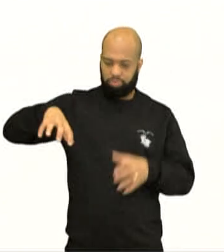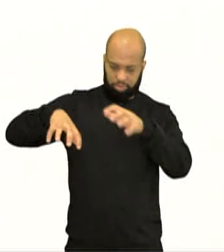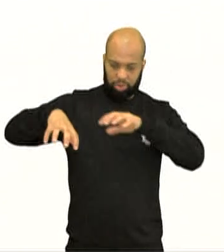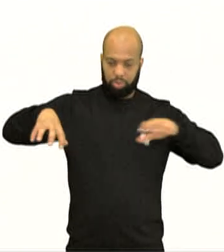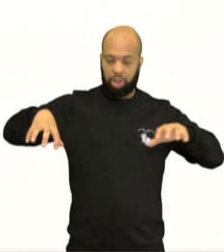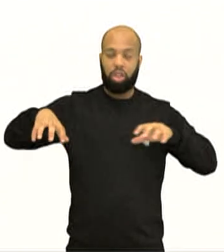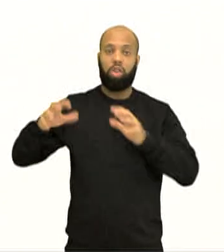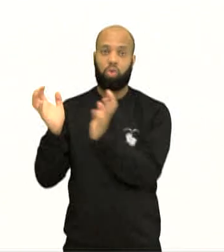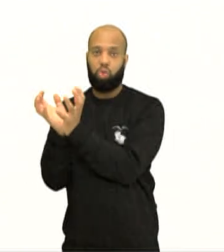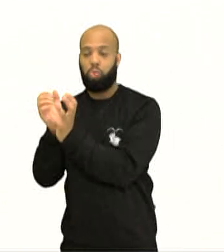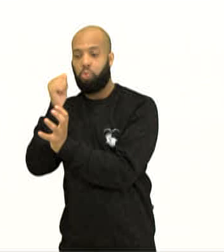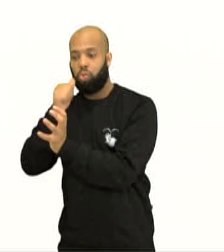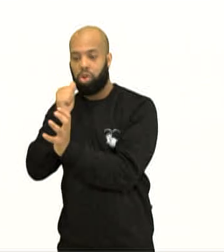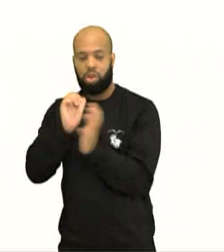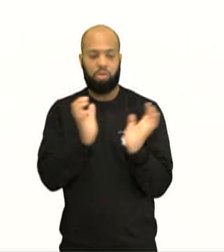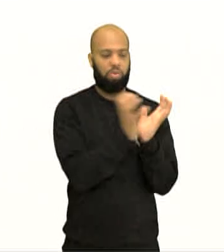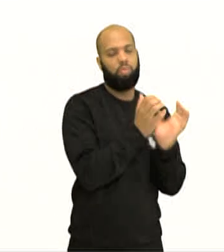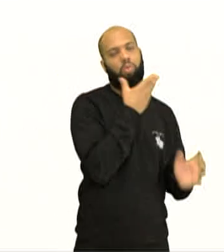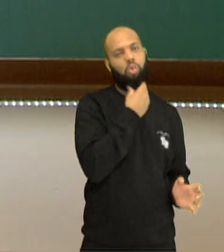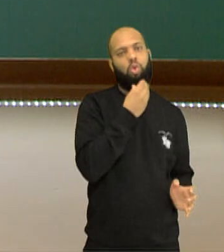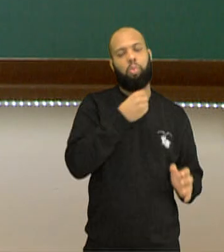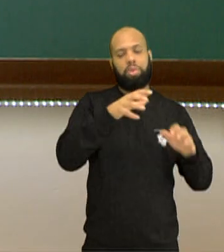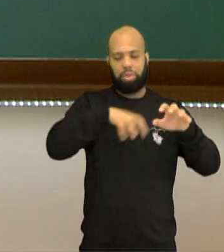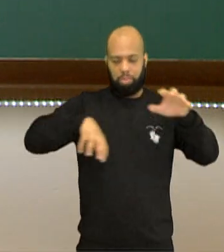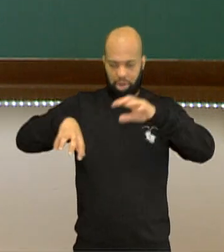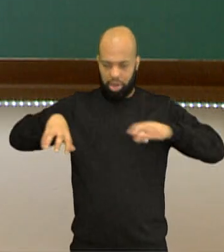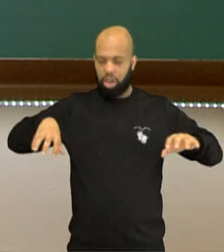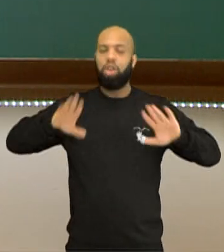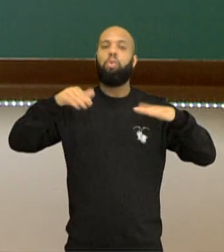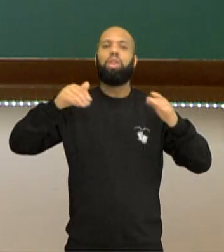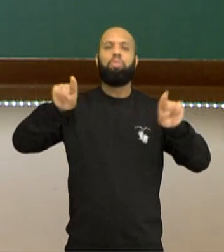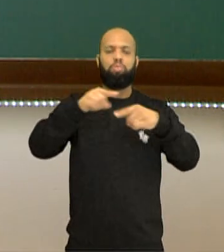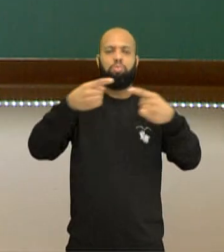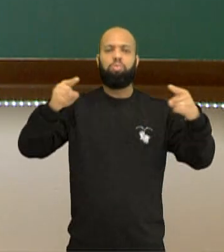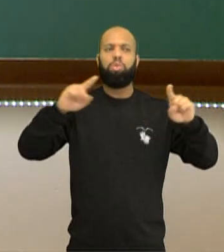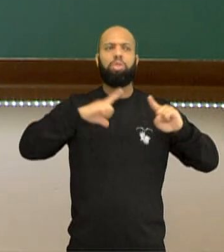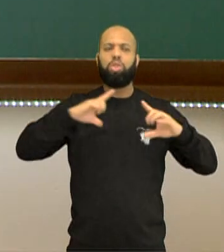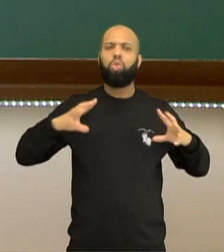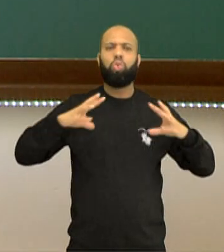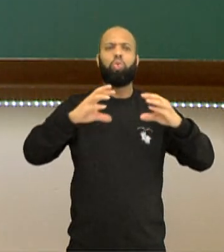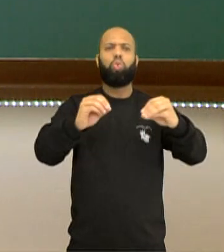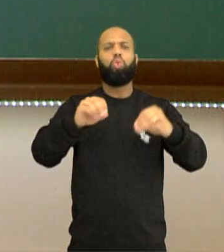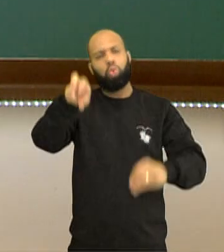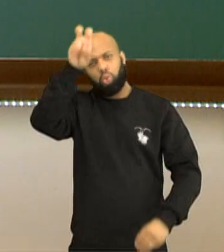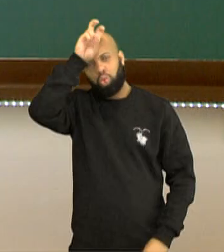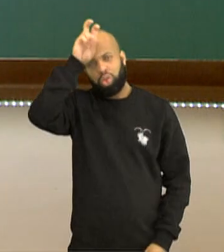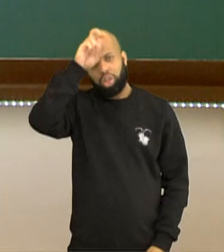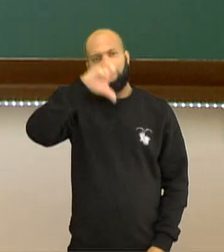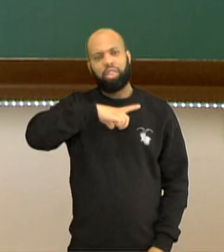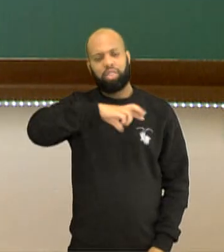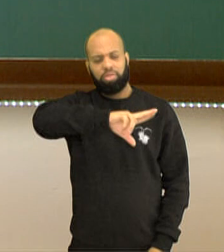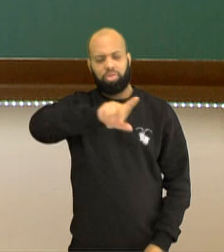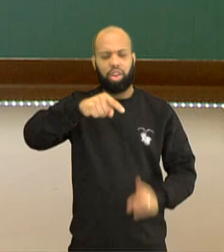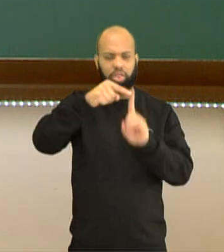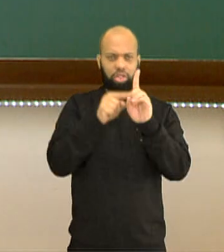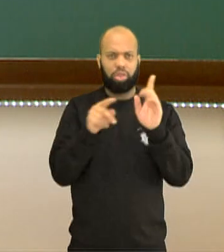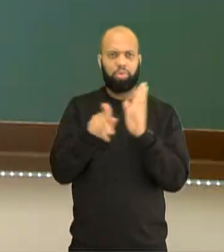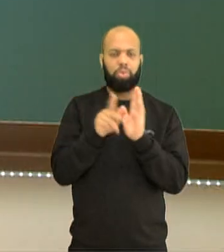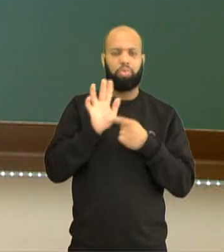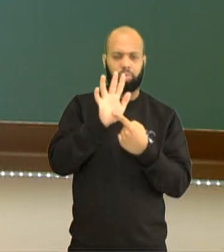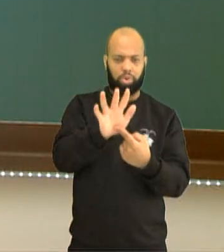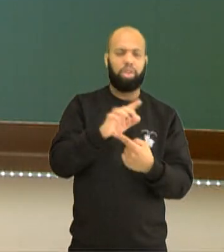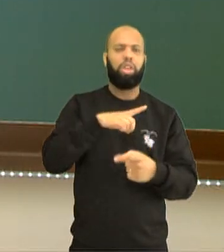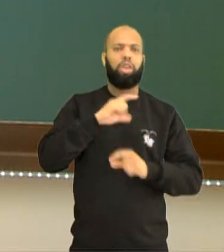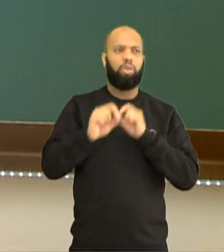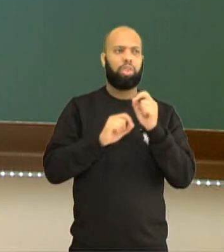e mulheres. Olha que coisa interessante, gente. A música está envolvida em todo o Egito, em todo tipo de manifestações. Desde